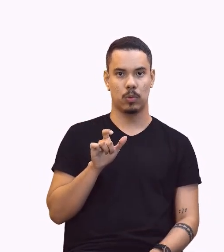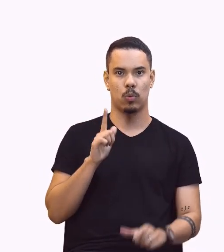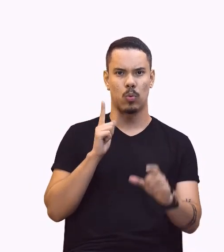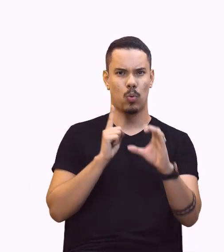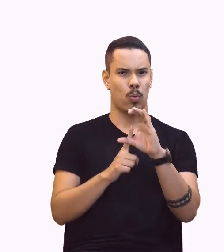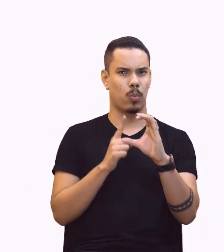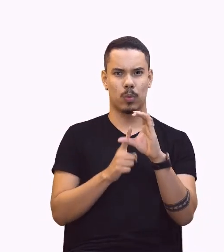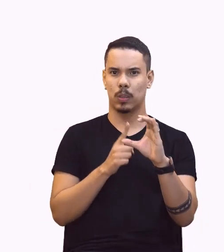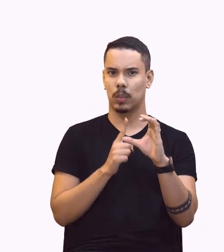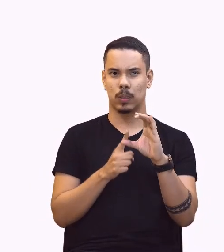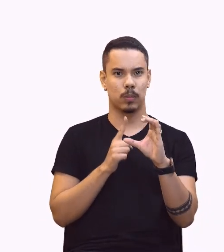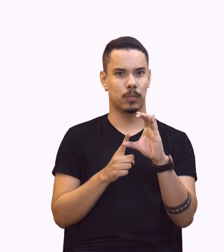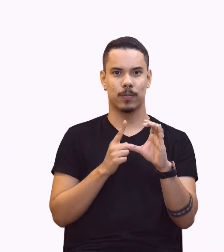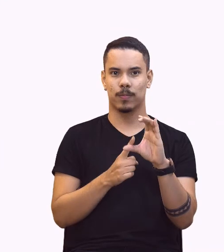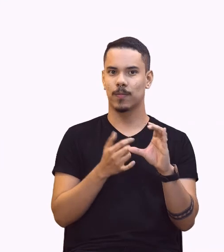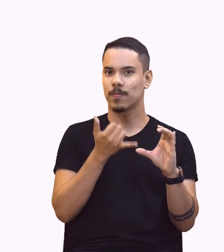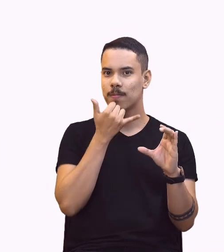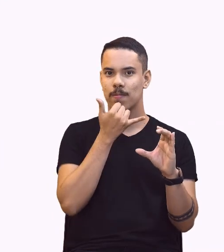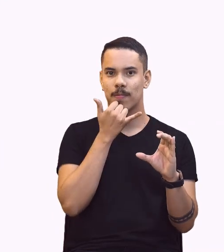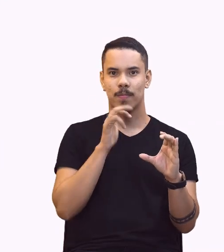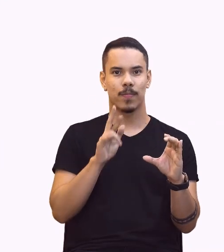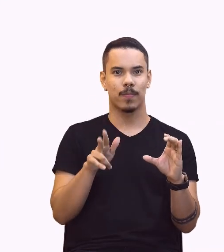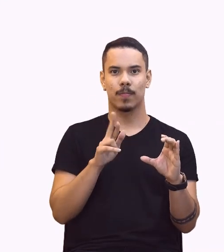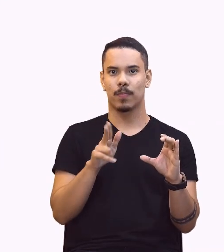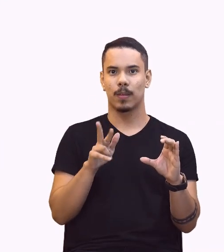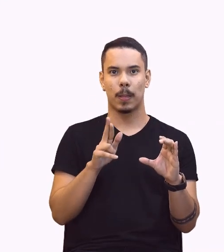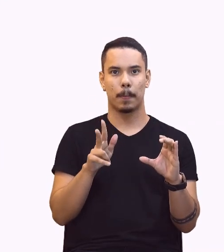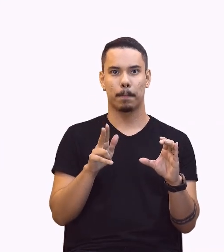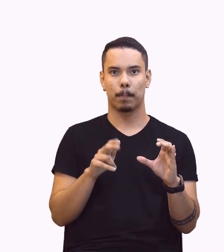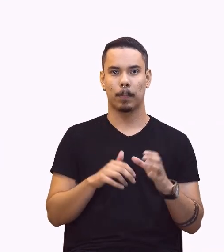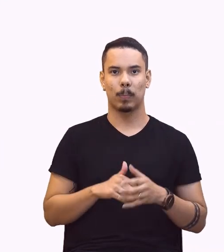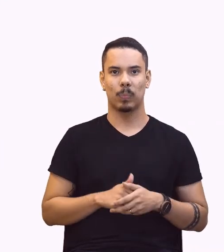erro de digitação. O termo correto é